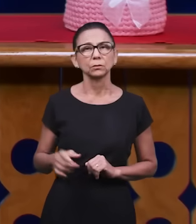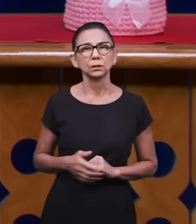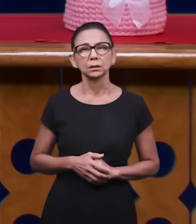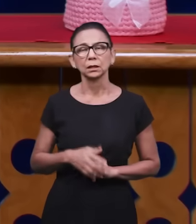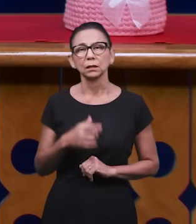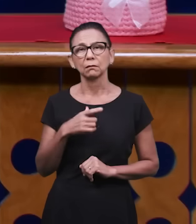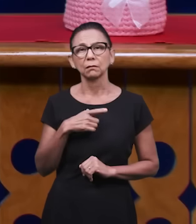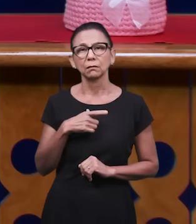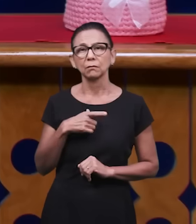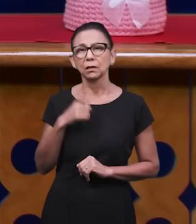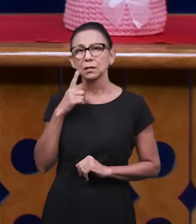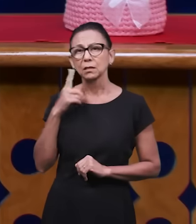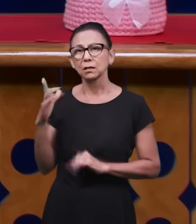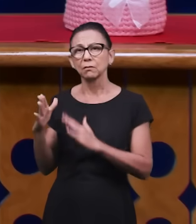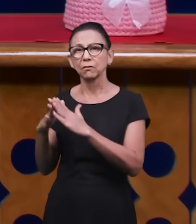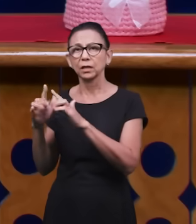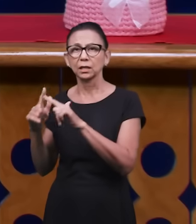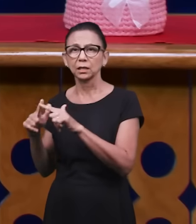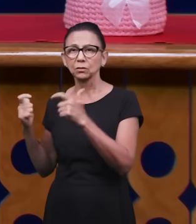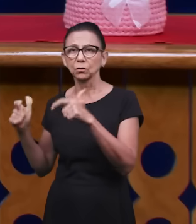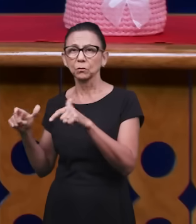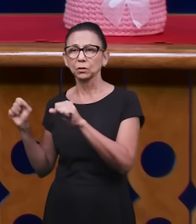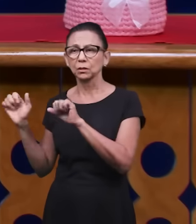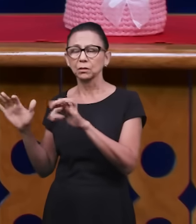lugar social, ou um lugar de bênção, um lugar de